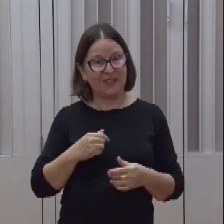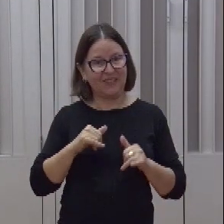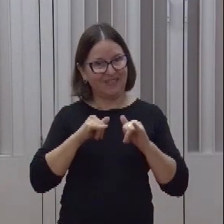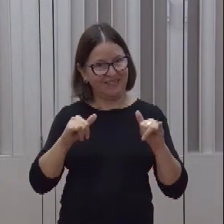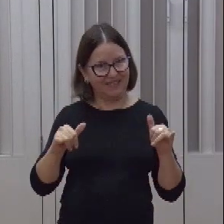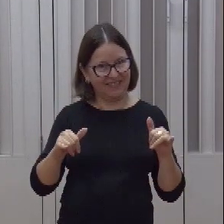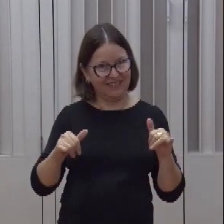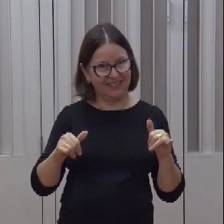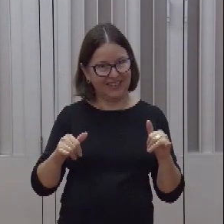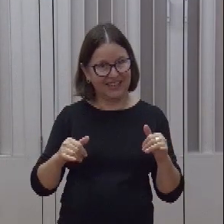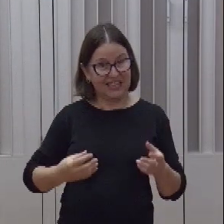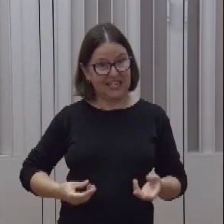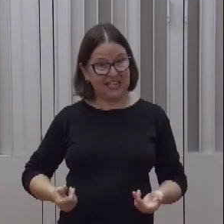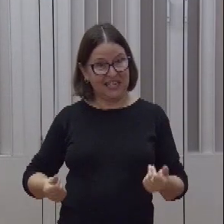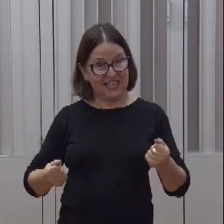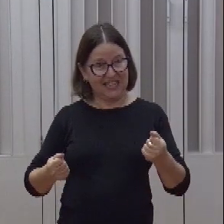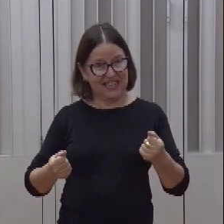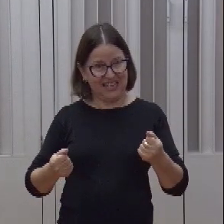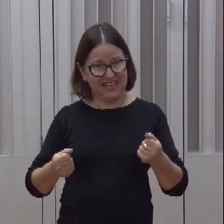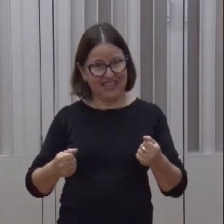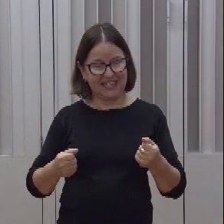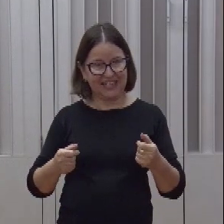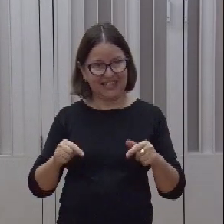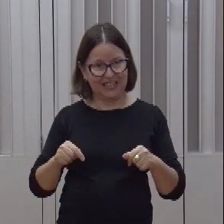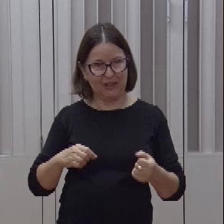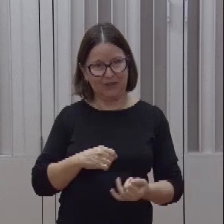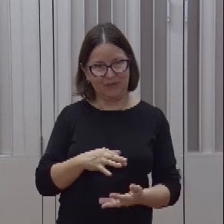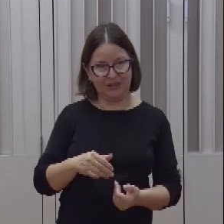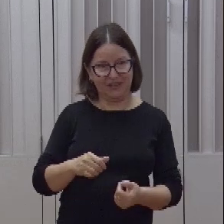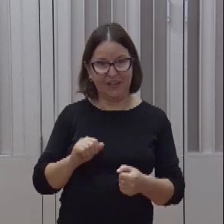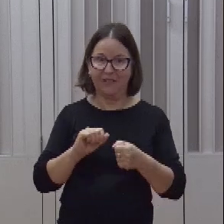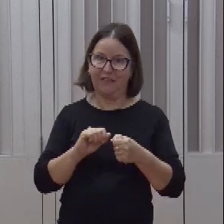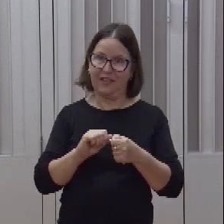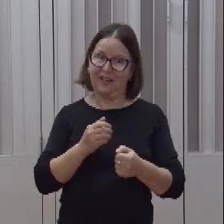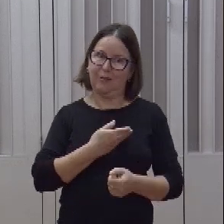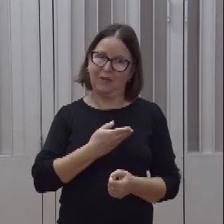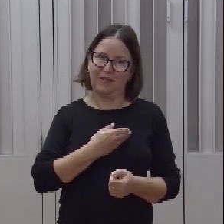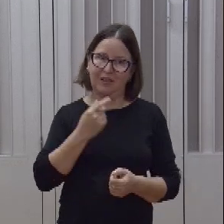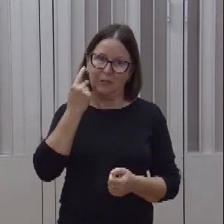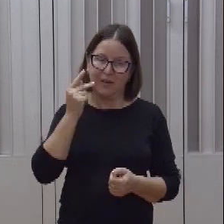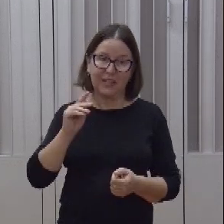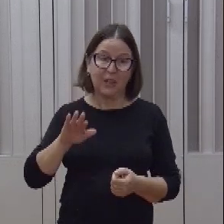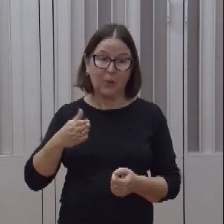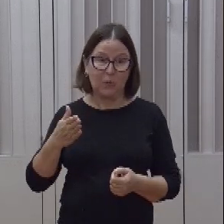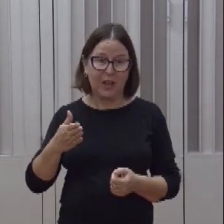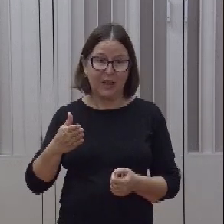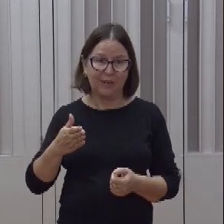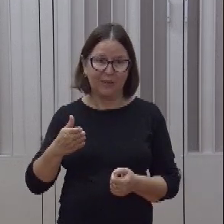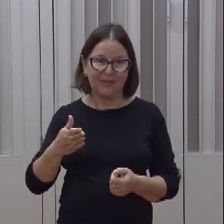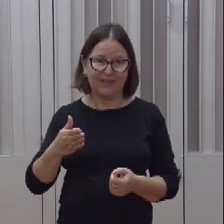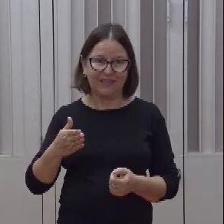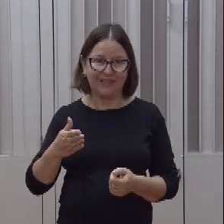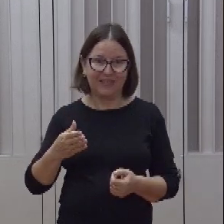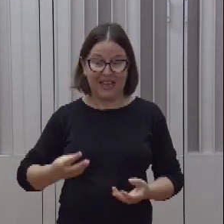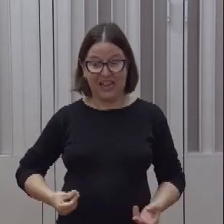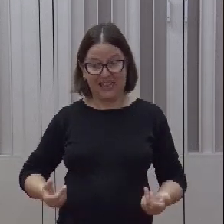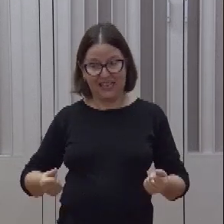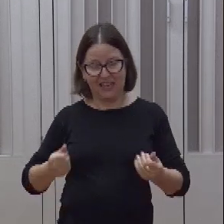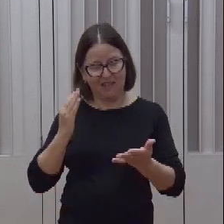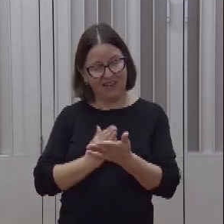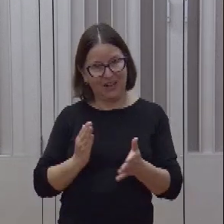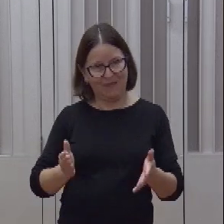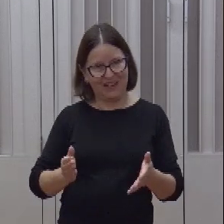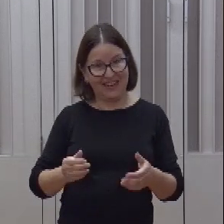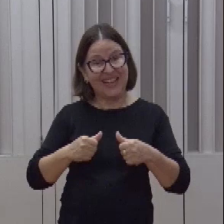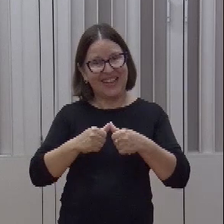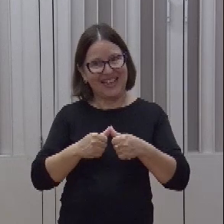recomendo, das riquezas de origem iníqua fazei amigos, para que quando aquelas vos faltarem,